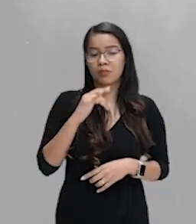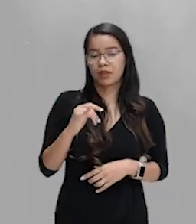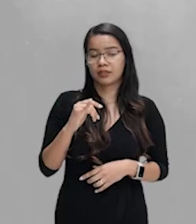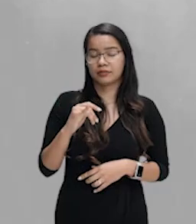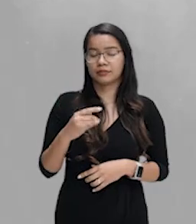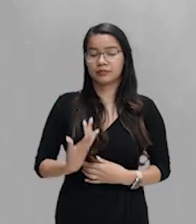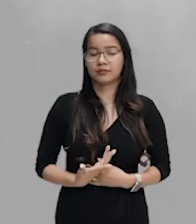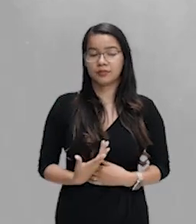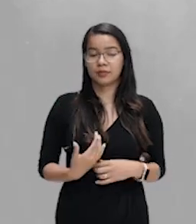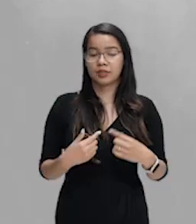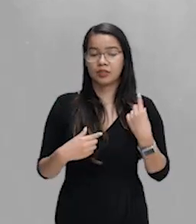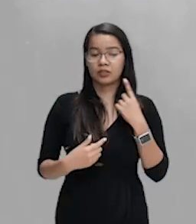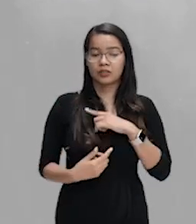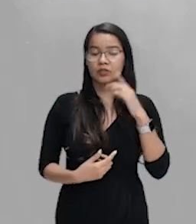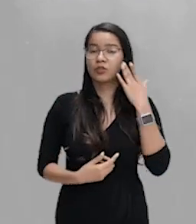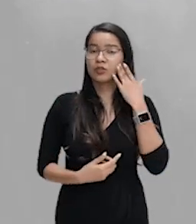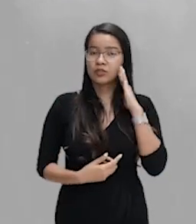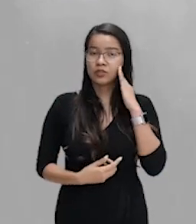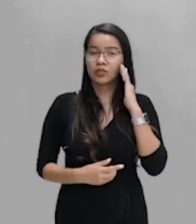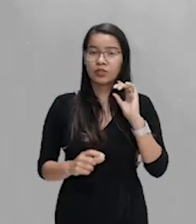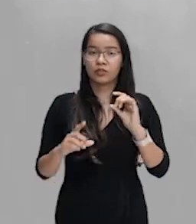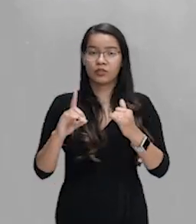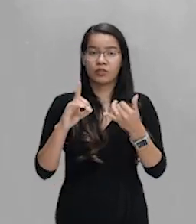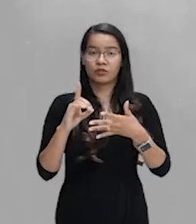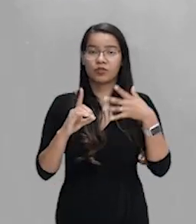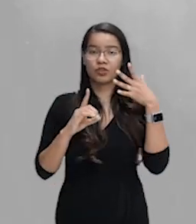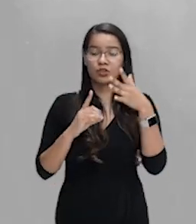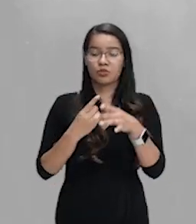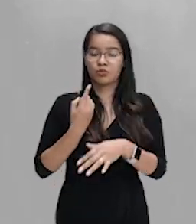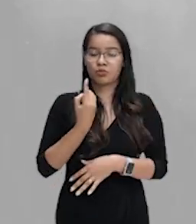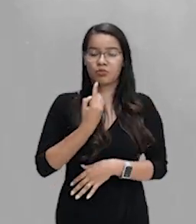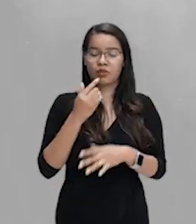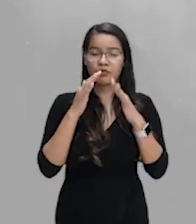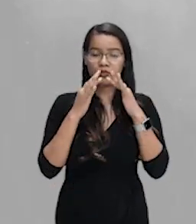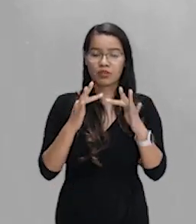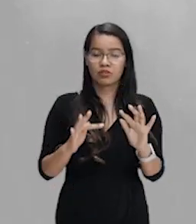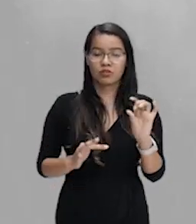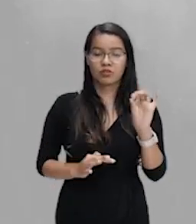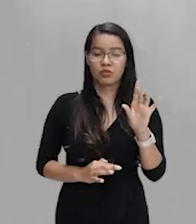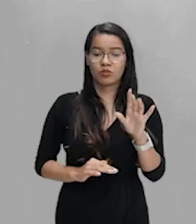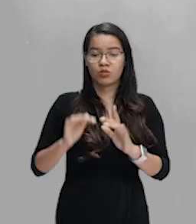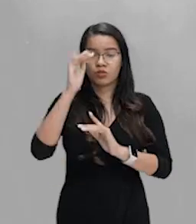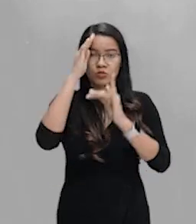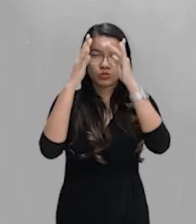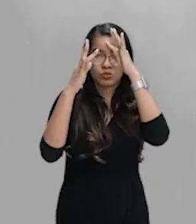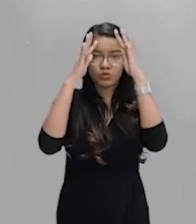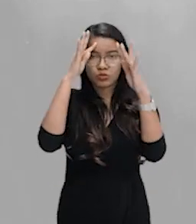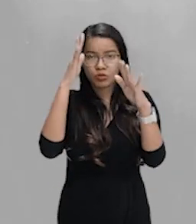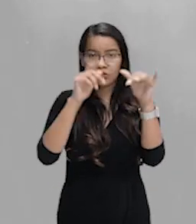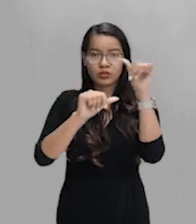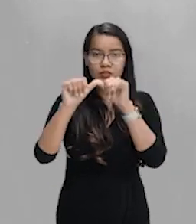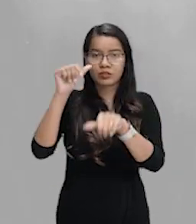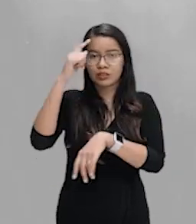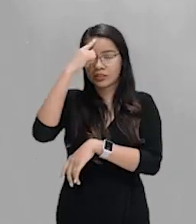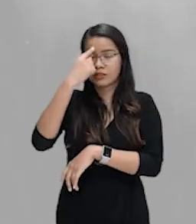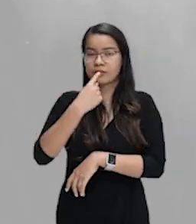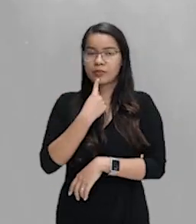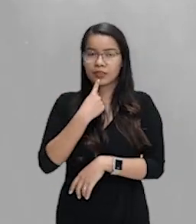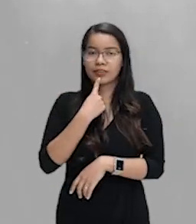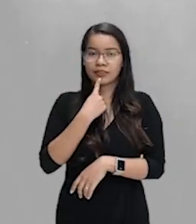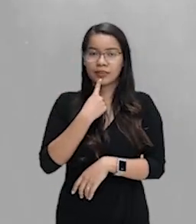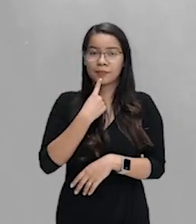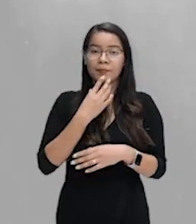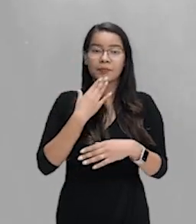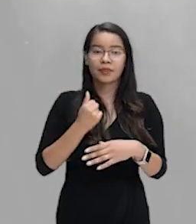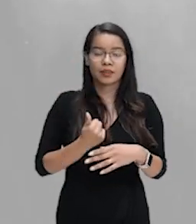gente entender o que é surrealismo, eu vou definir numa frase só. Sonhos em forma de imagens. Peça